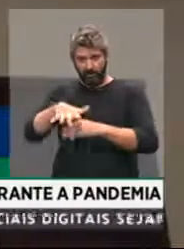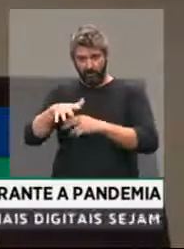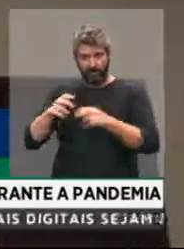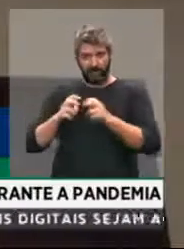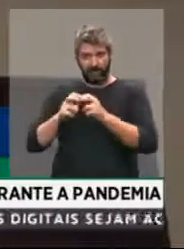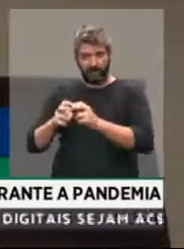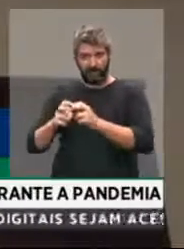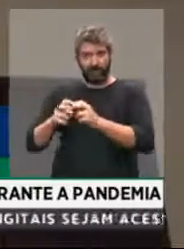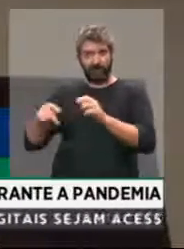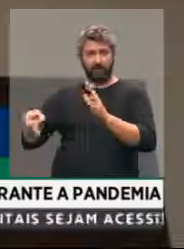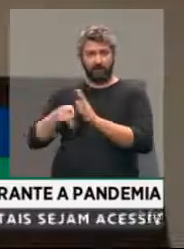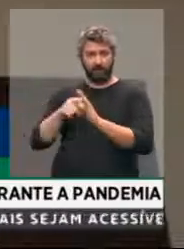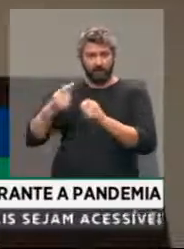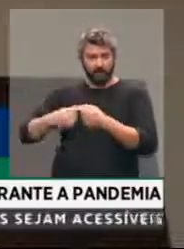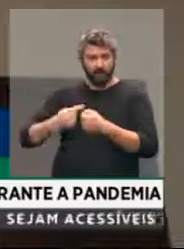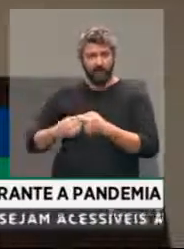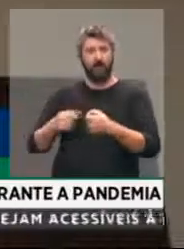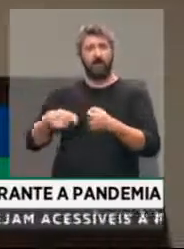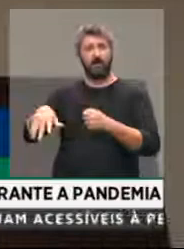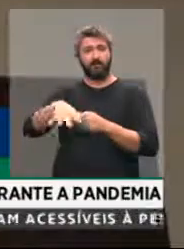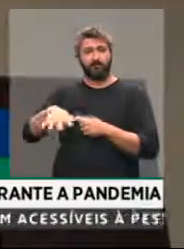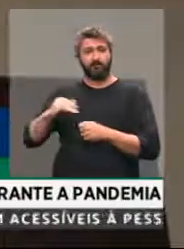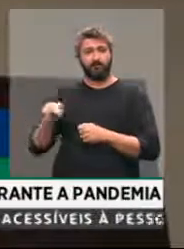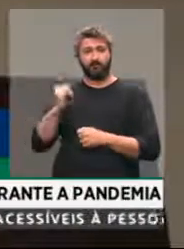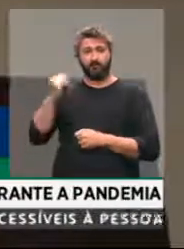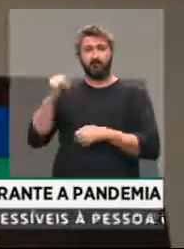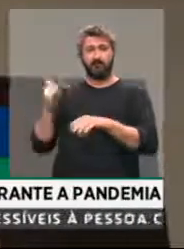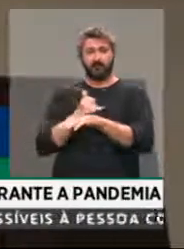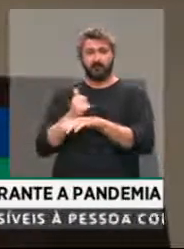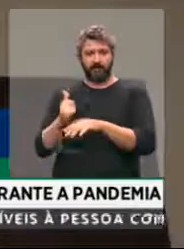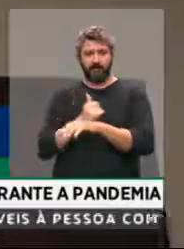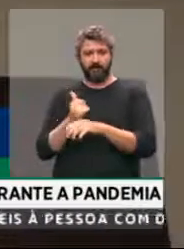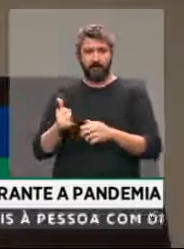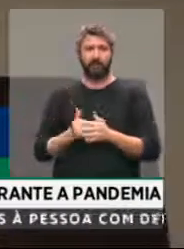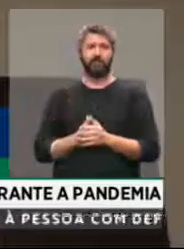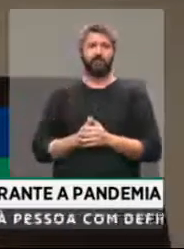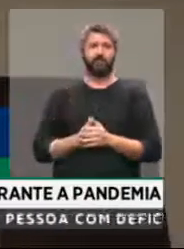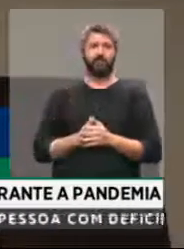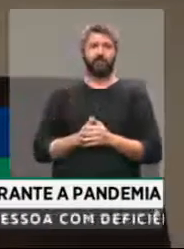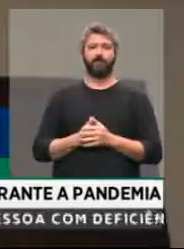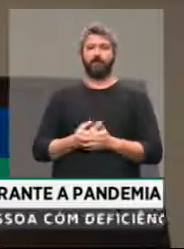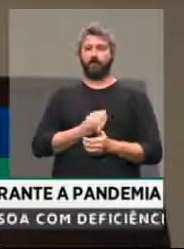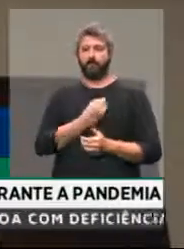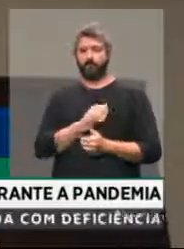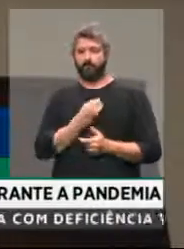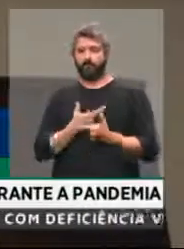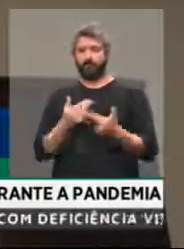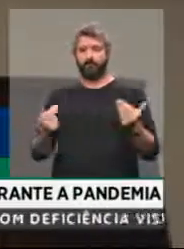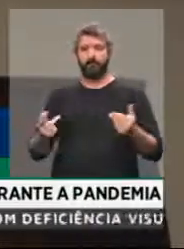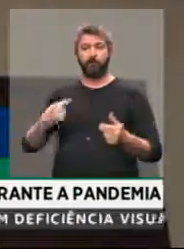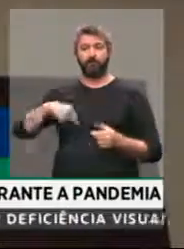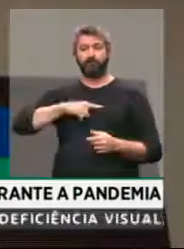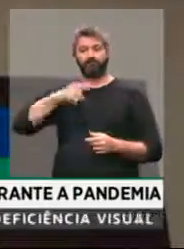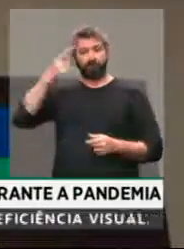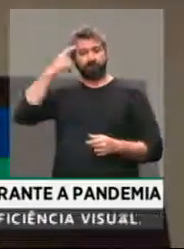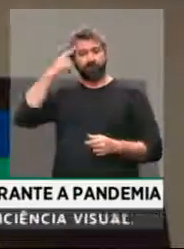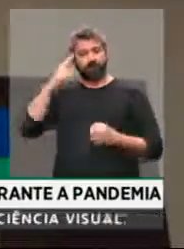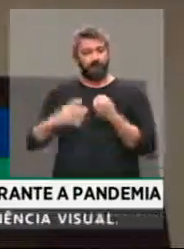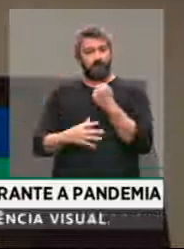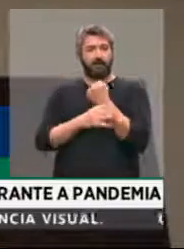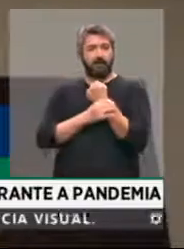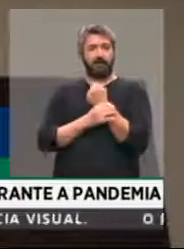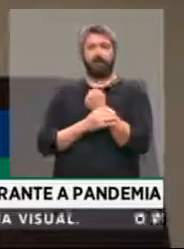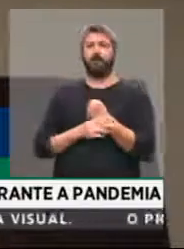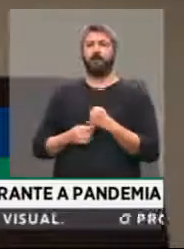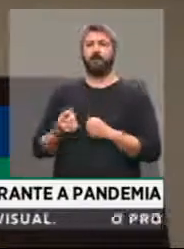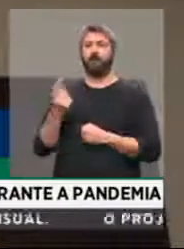na mobilidade urbana, pensando nesse setor importante, estratégico, das cidades, da vida urbana, a gente tem que garantir que as passagens não